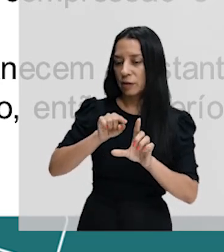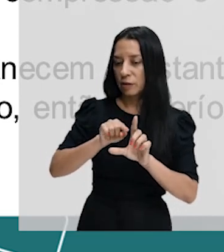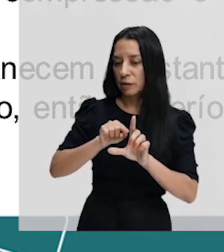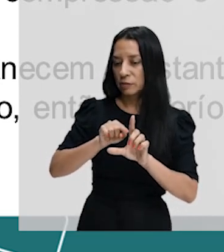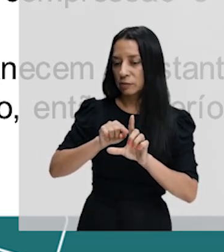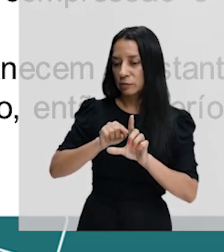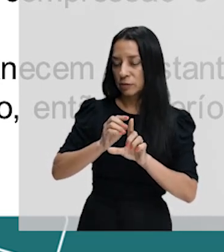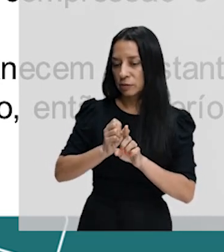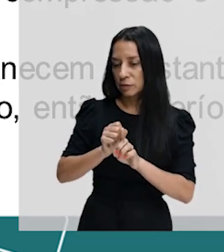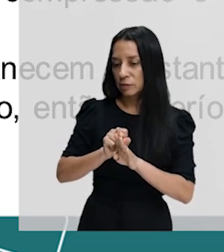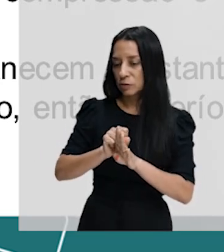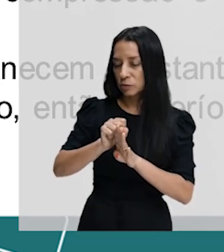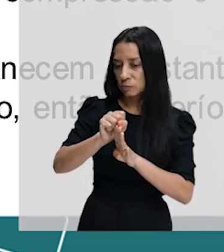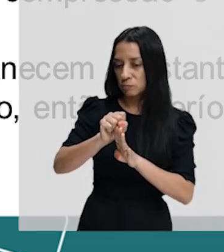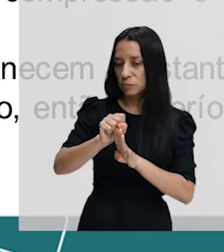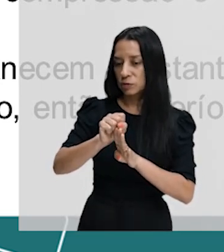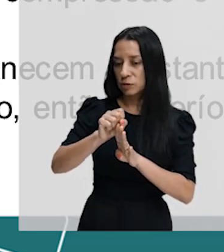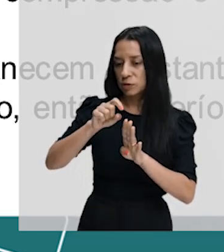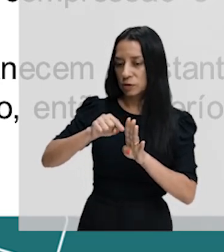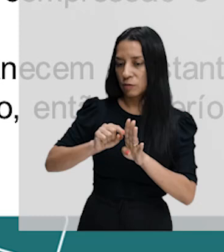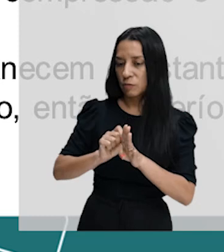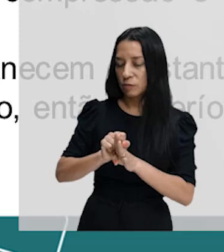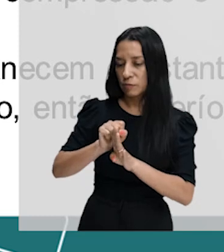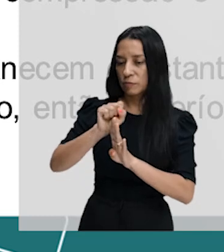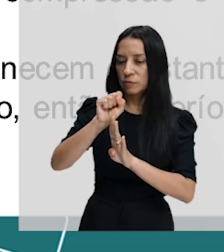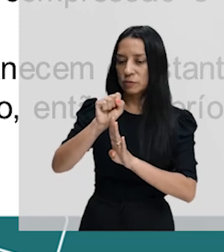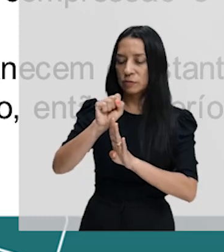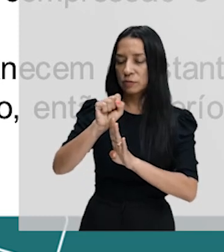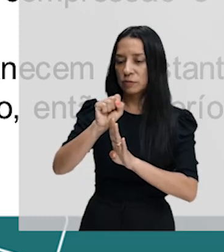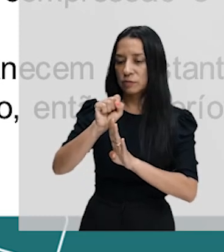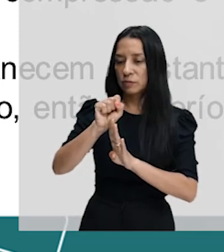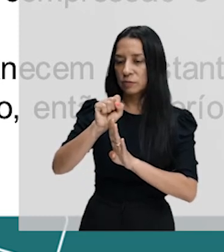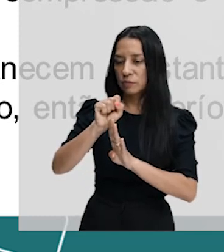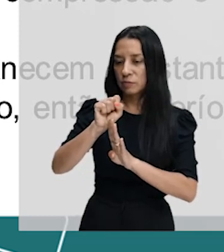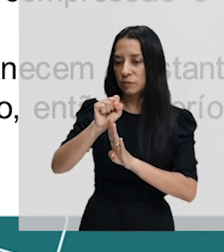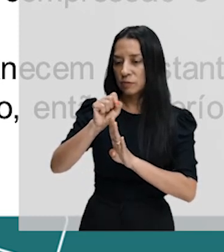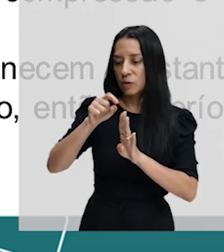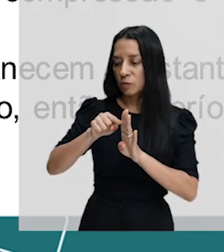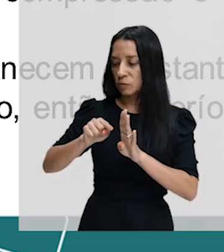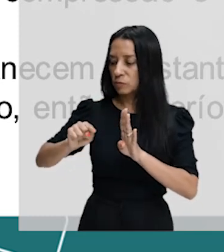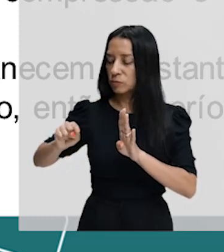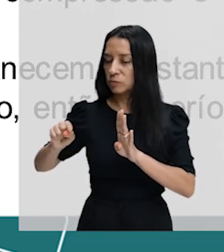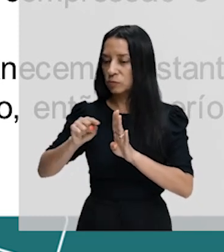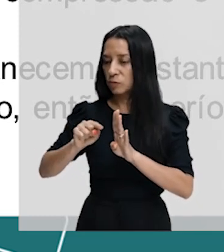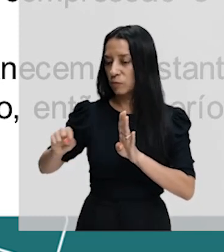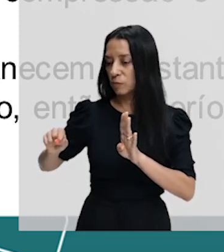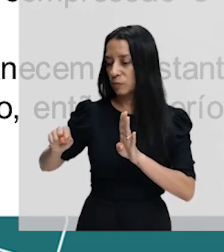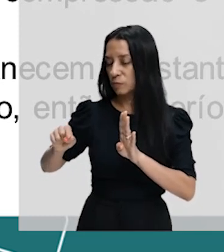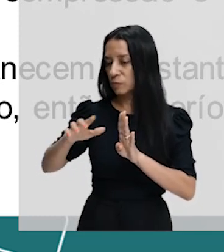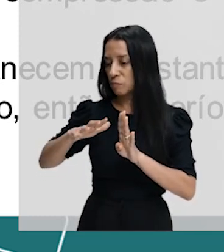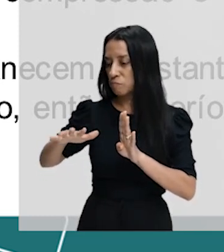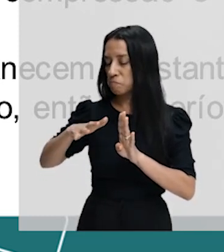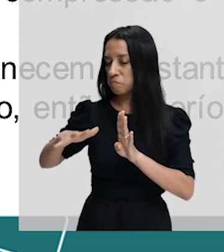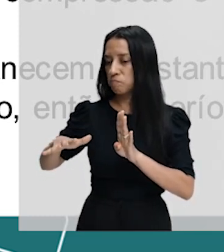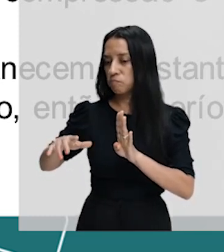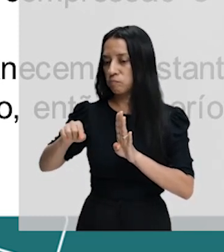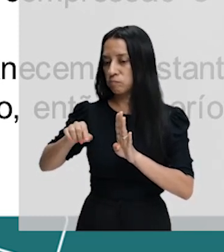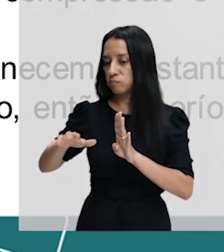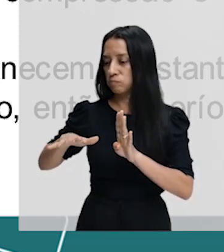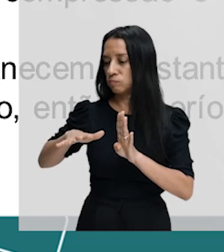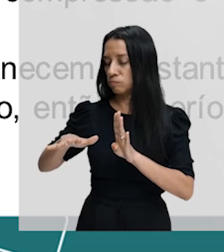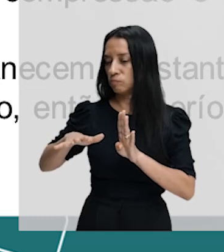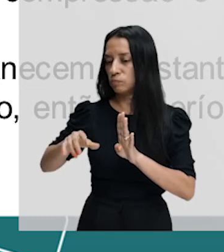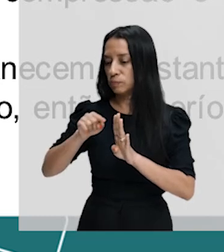direção de vibração é na vertical e a direção de movimento né que é de propagação é na horizontal